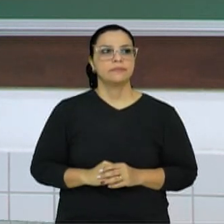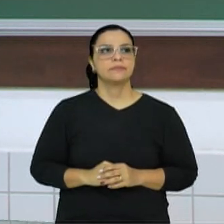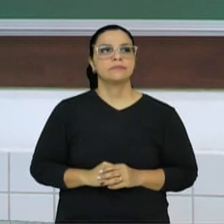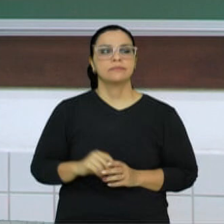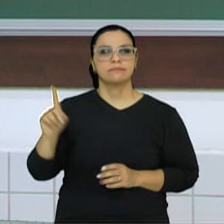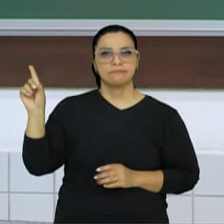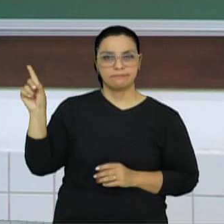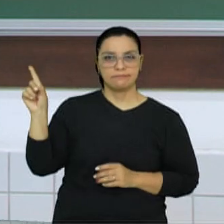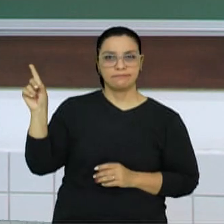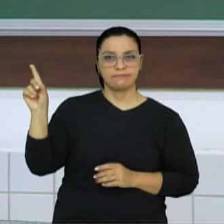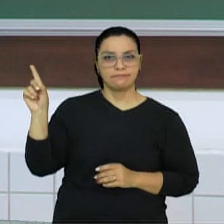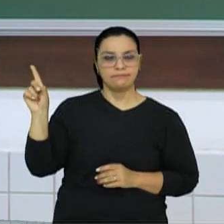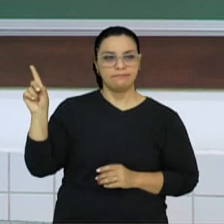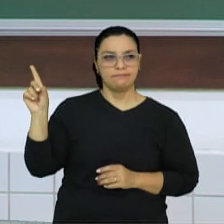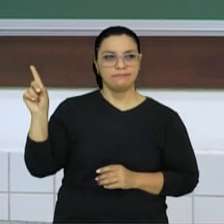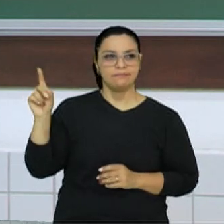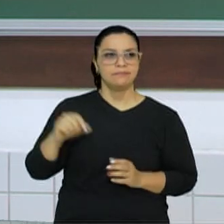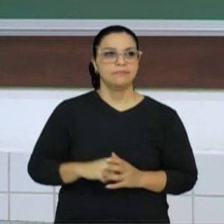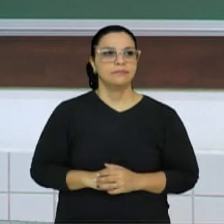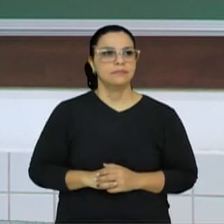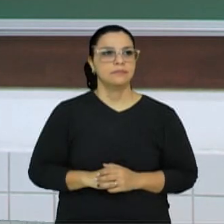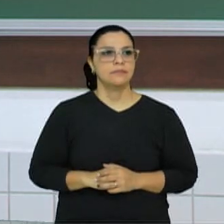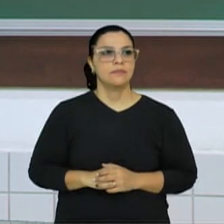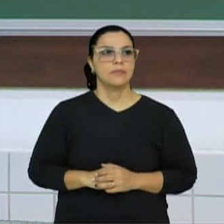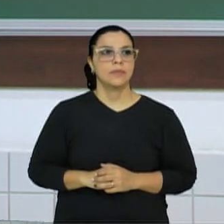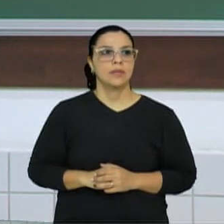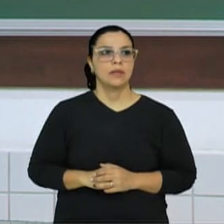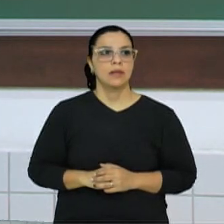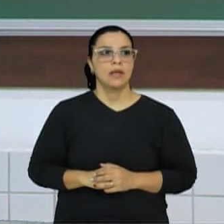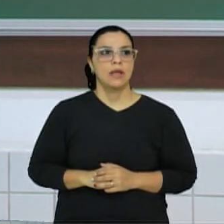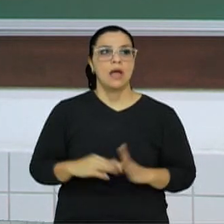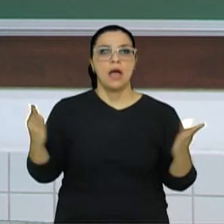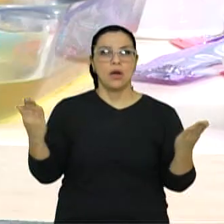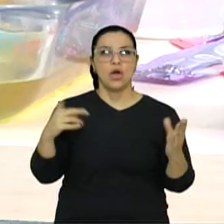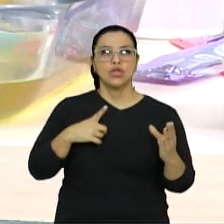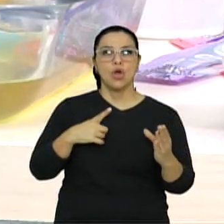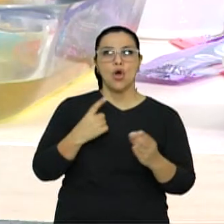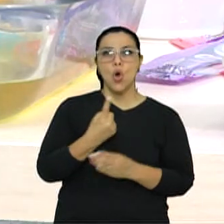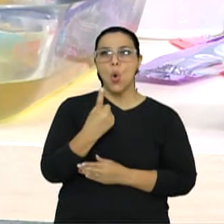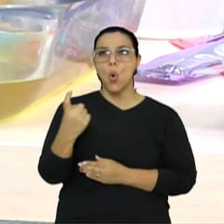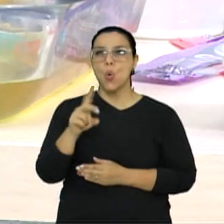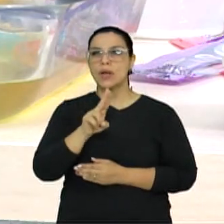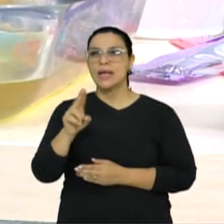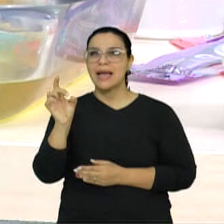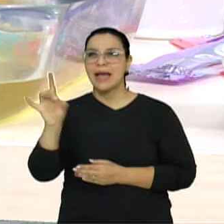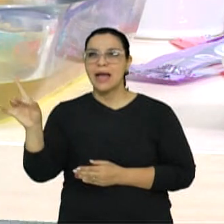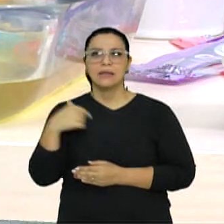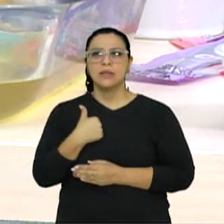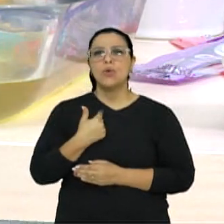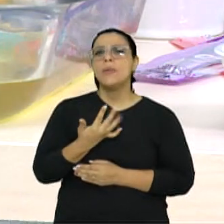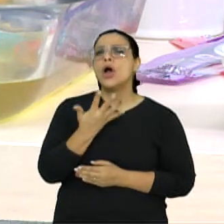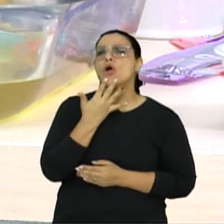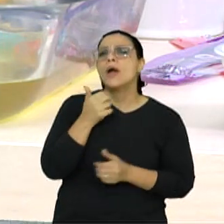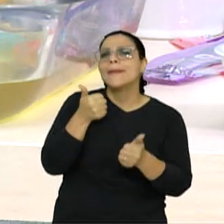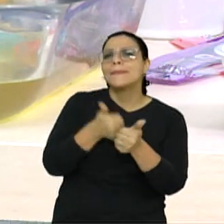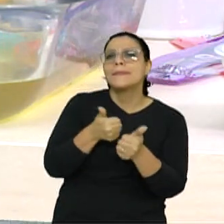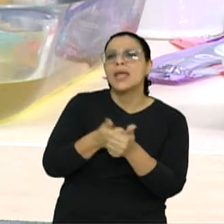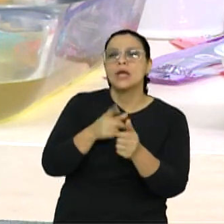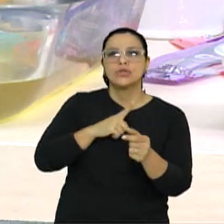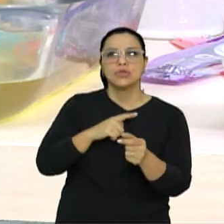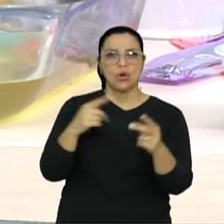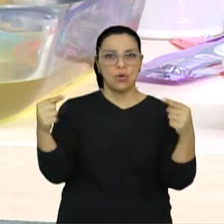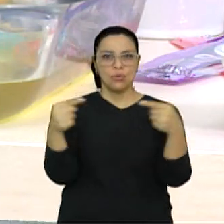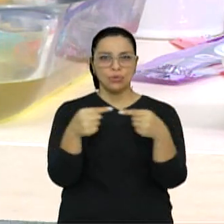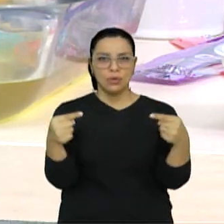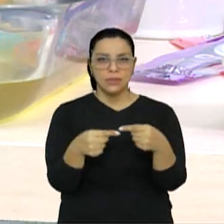Complexo Golgiense, coloquei aqui nesse cantinho, beleza. A gente não vai colocar um para cada, né? Vamos pôr um para cada mitocôndria e tal.